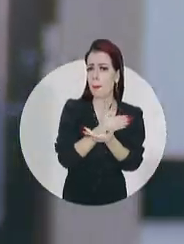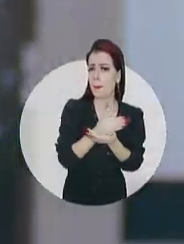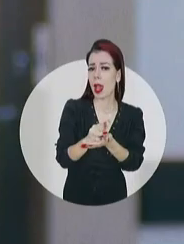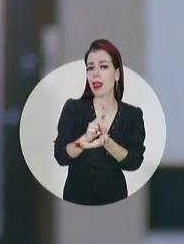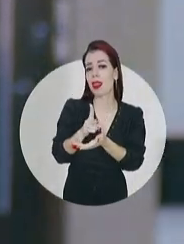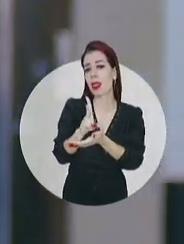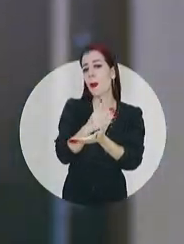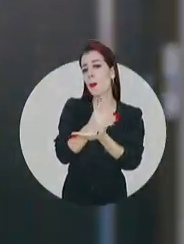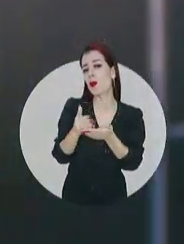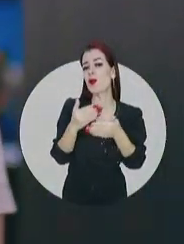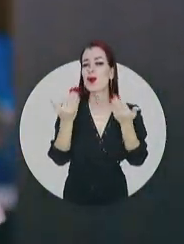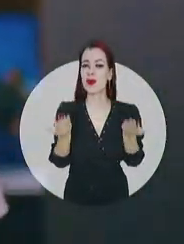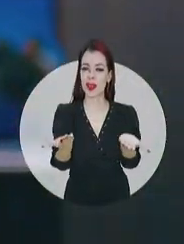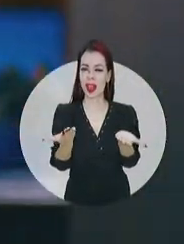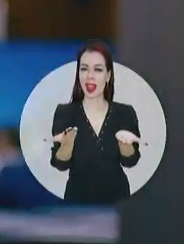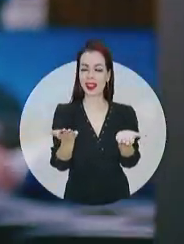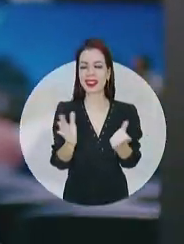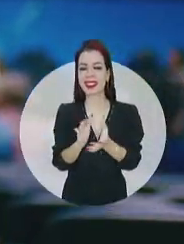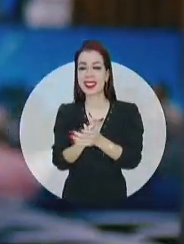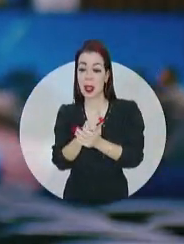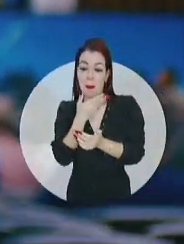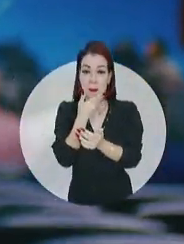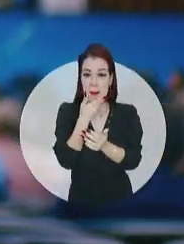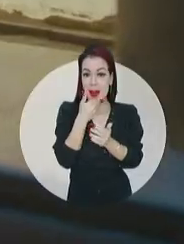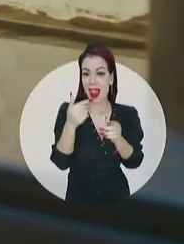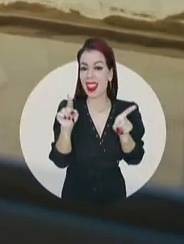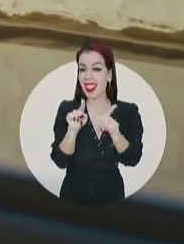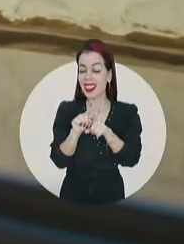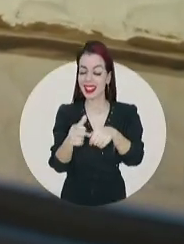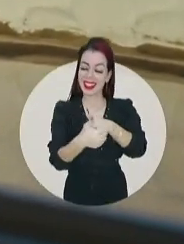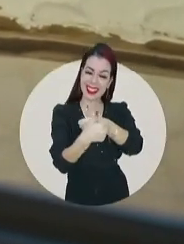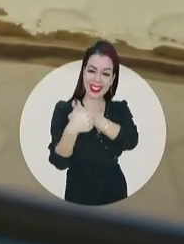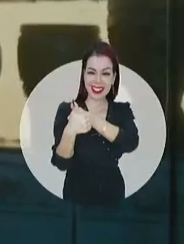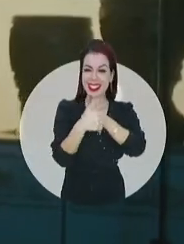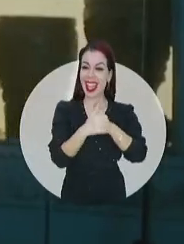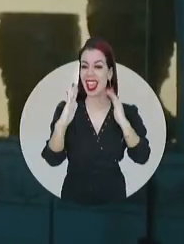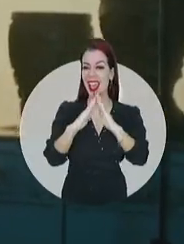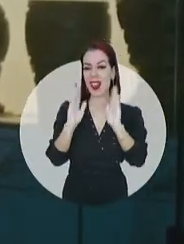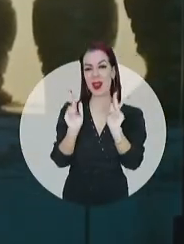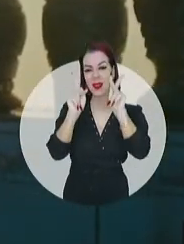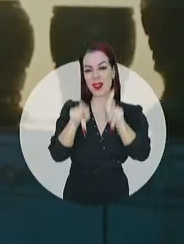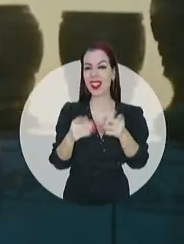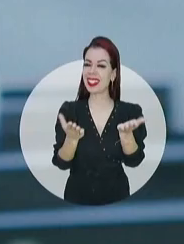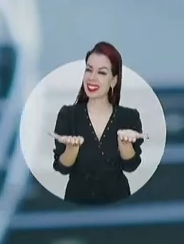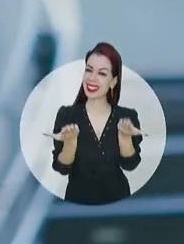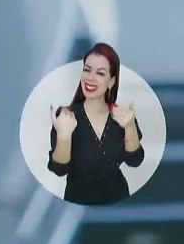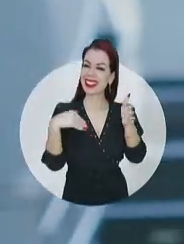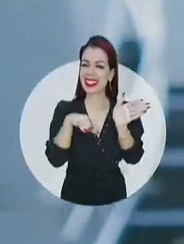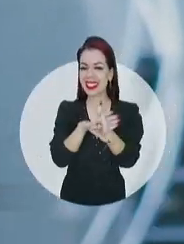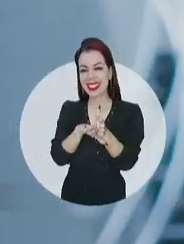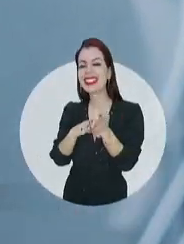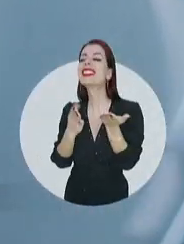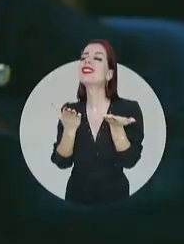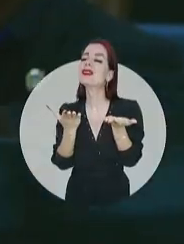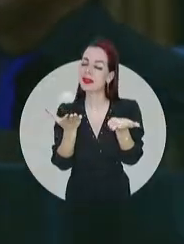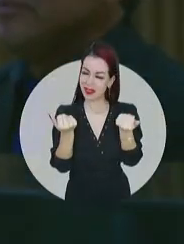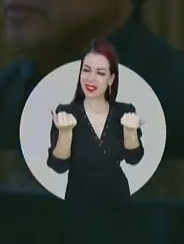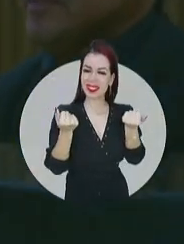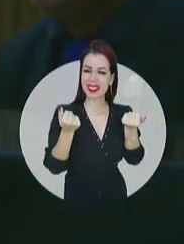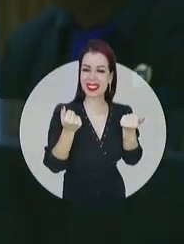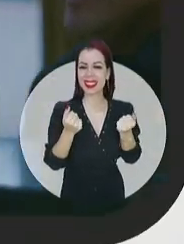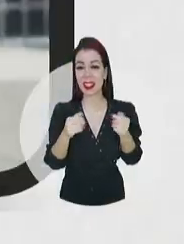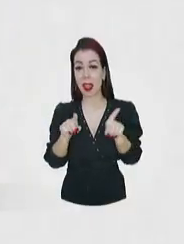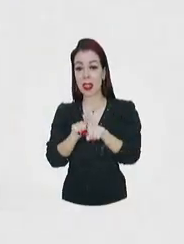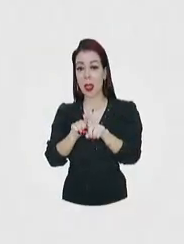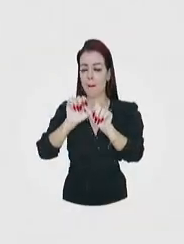3389-6393. Ah, e as portas seguem sempre abertas para você. Tô cada vez mais moderna para você me acompanhar. Eu sou a casa do povo, pode